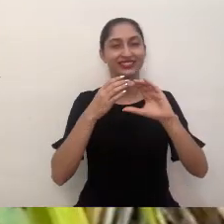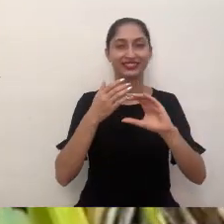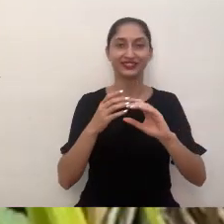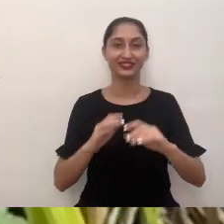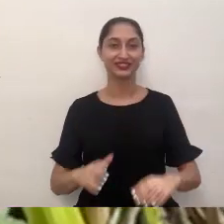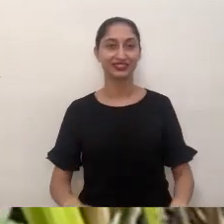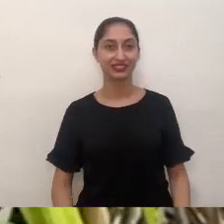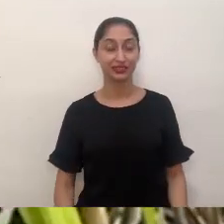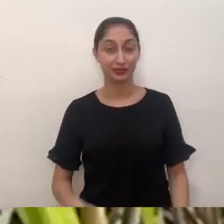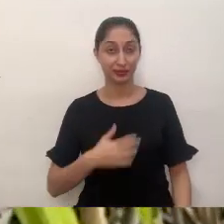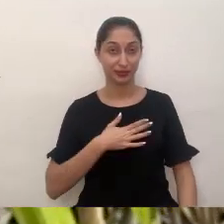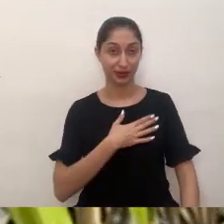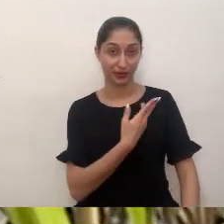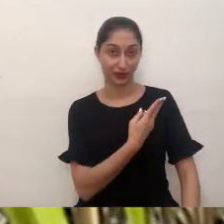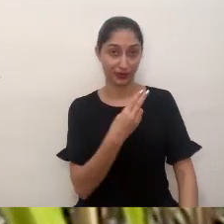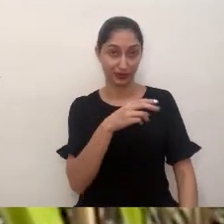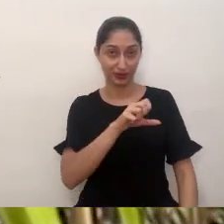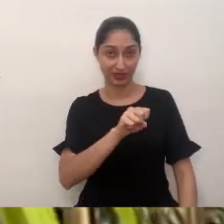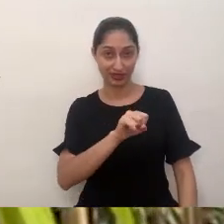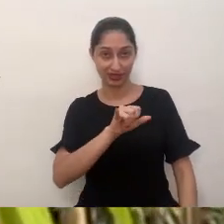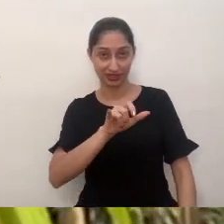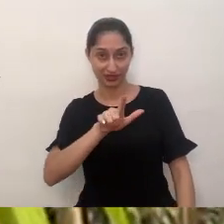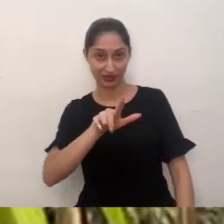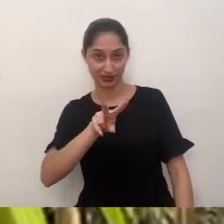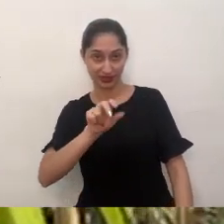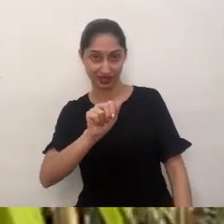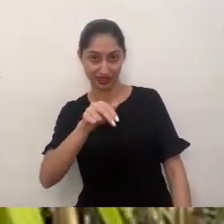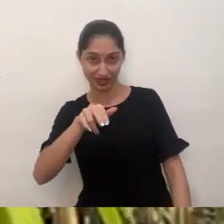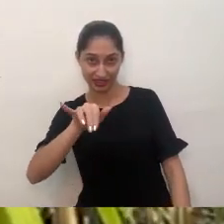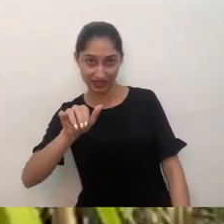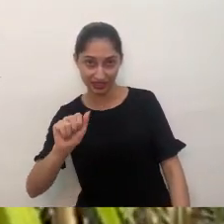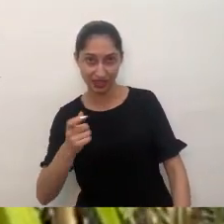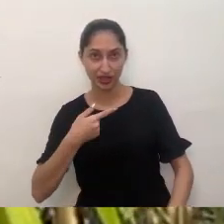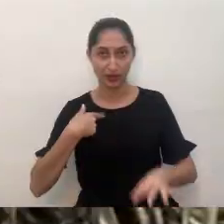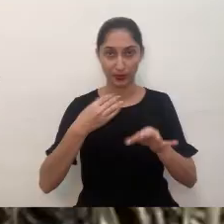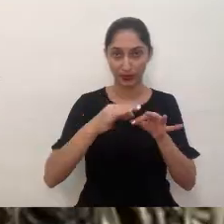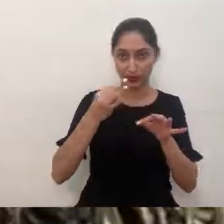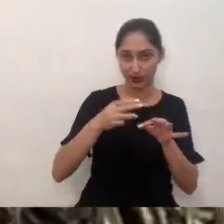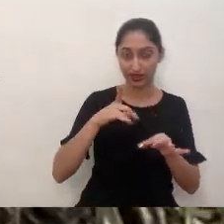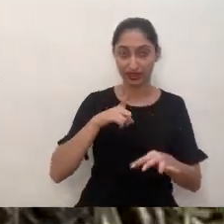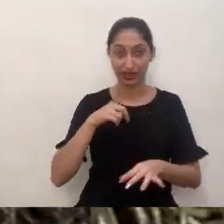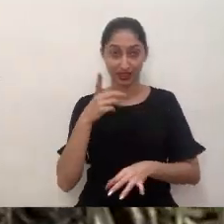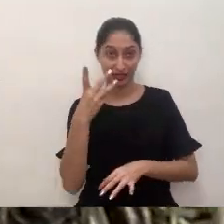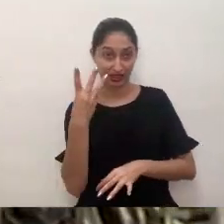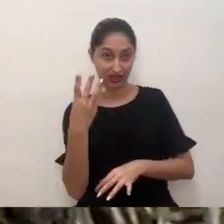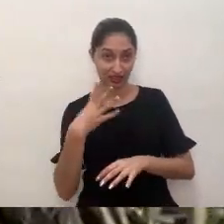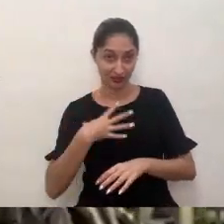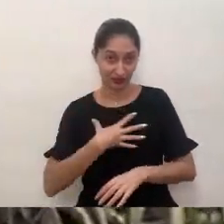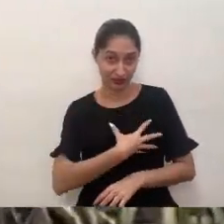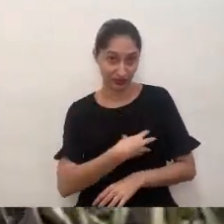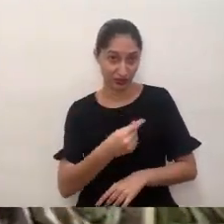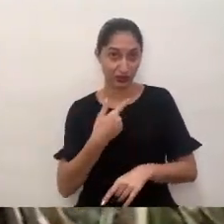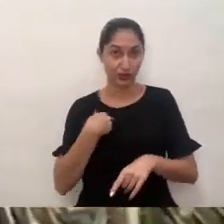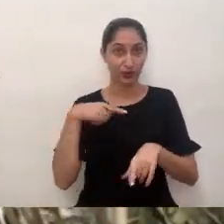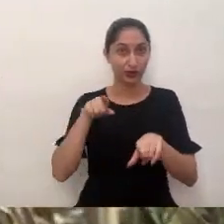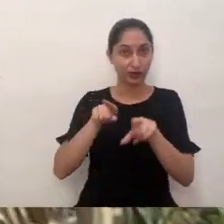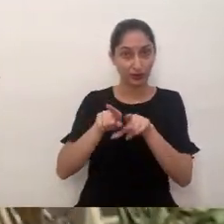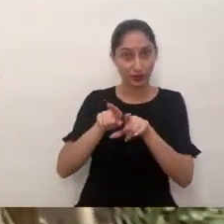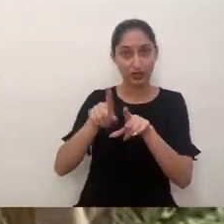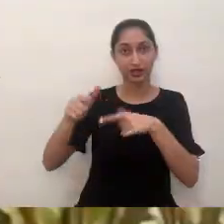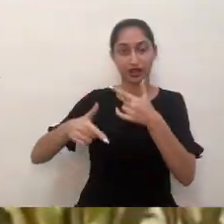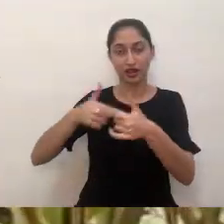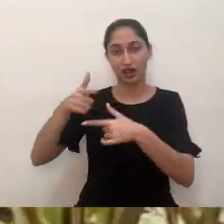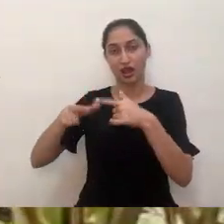Meu nome é Silvana, eu sou bordadeira, sou mãe de 3 filhos e sou agricultora, trabalho na